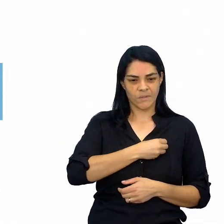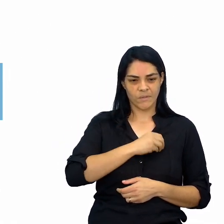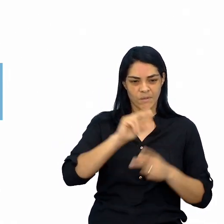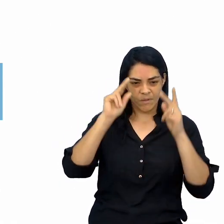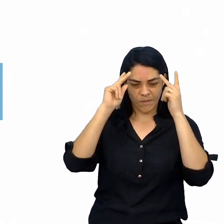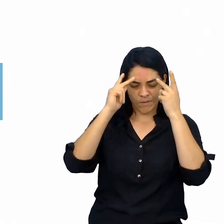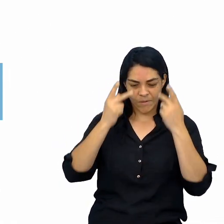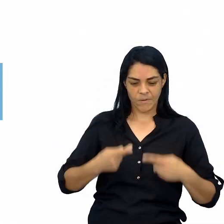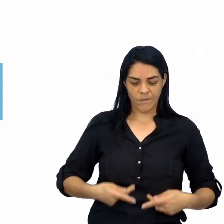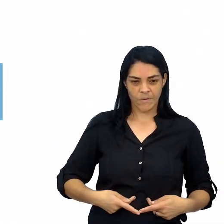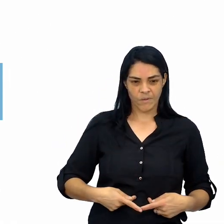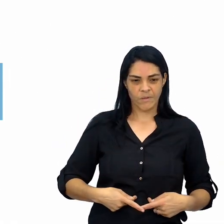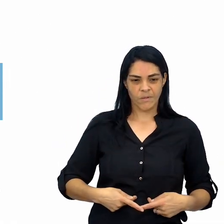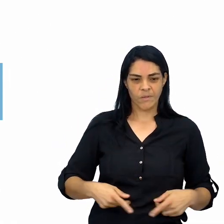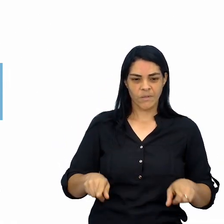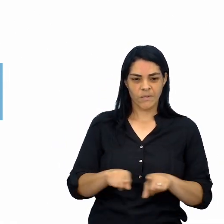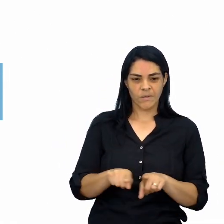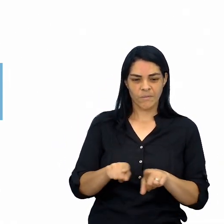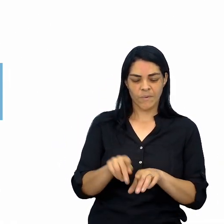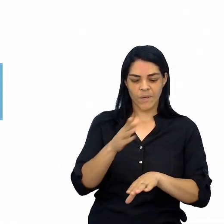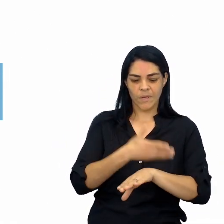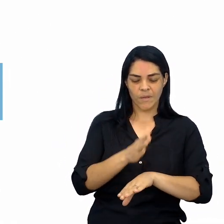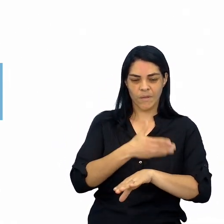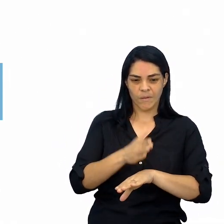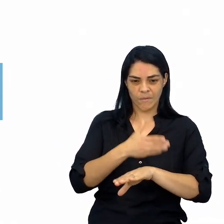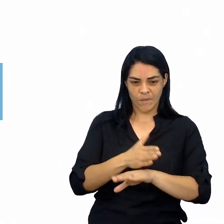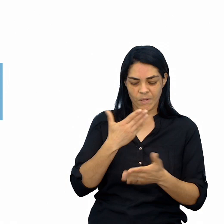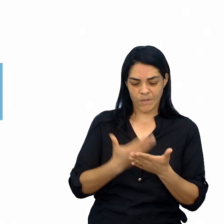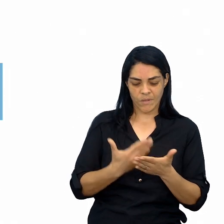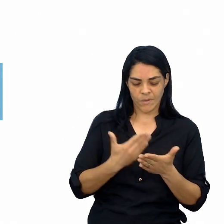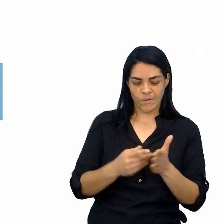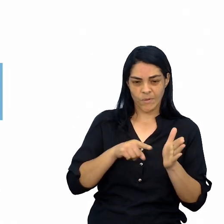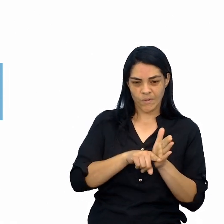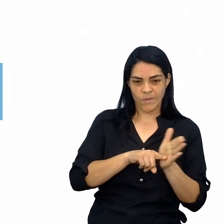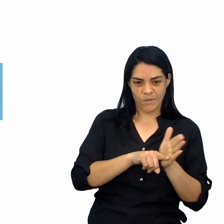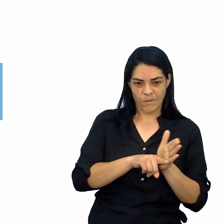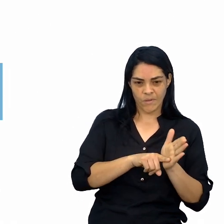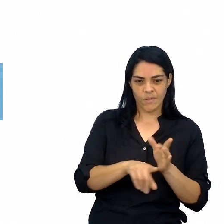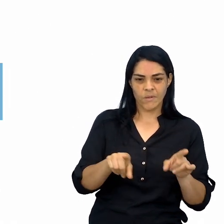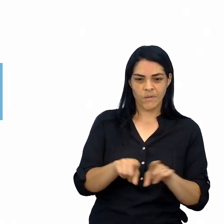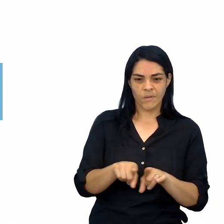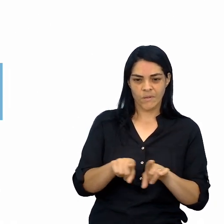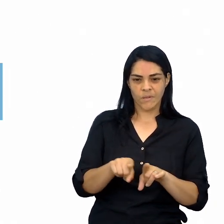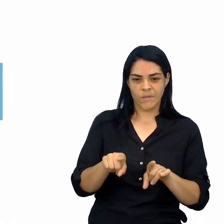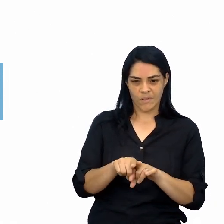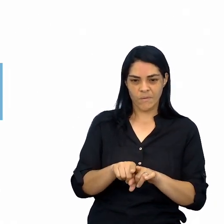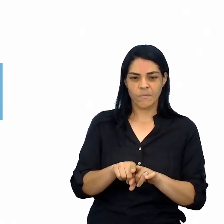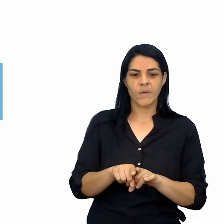pública, práticas de estudo e pesquisa e campo artístico literário.